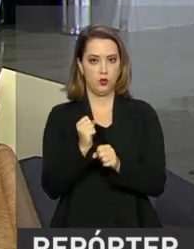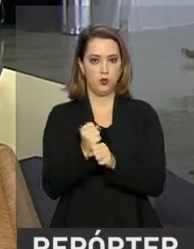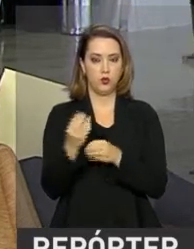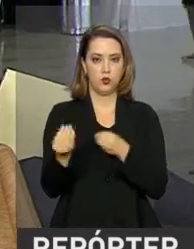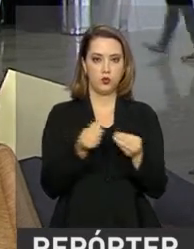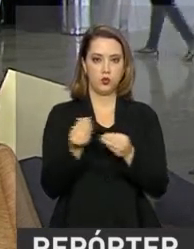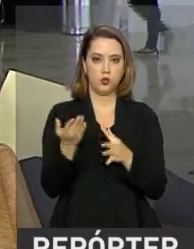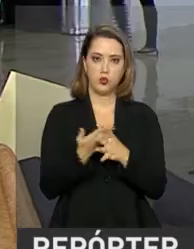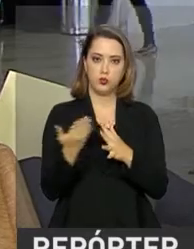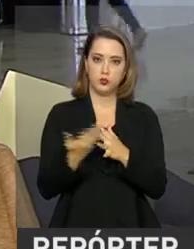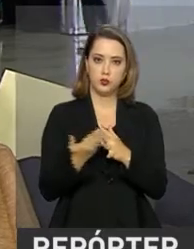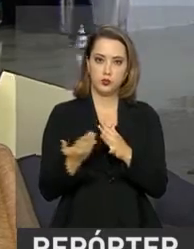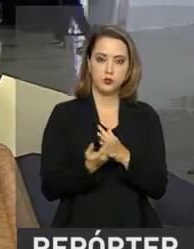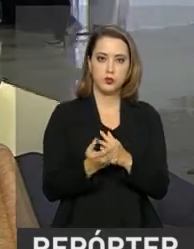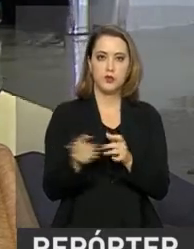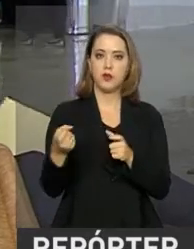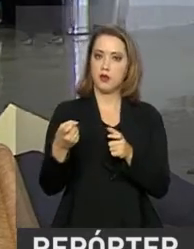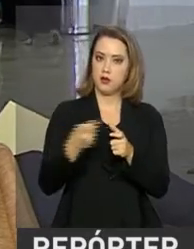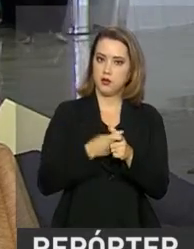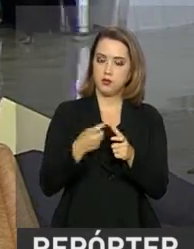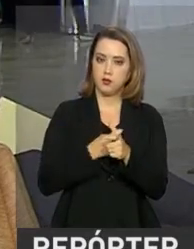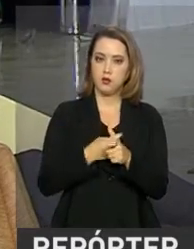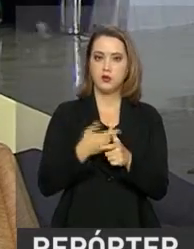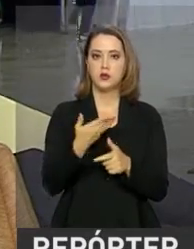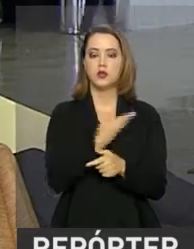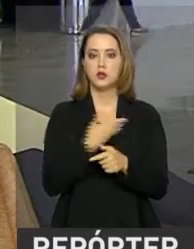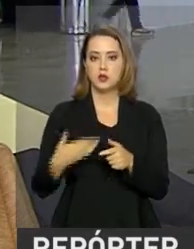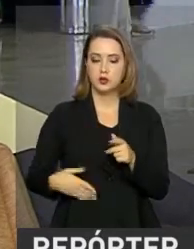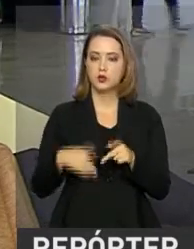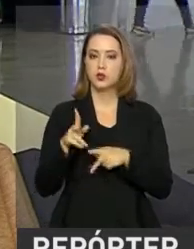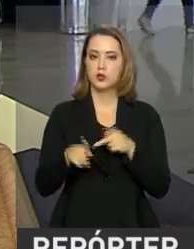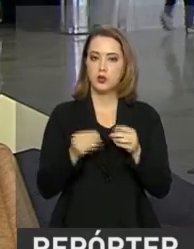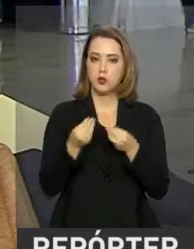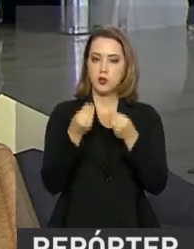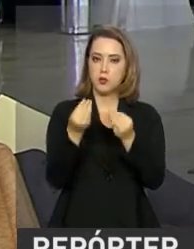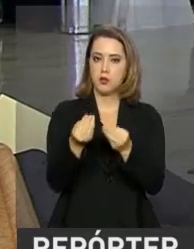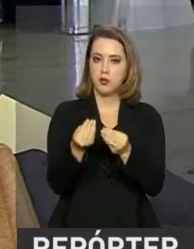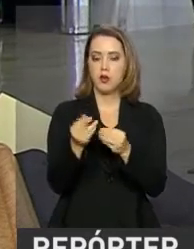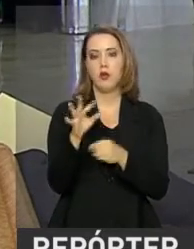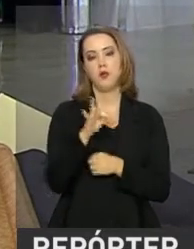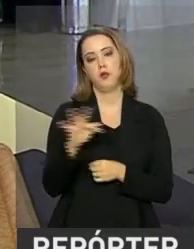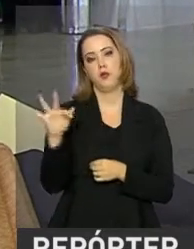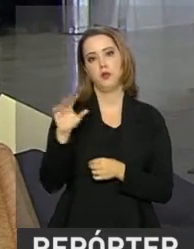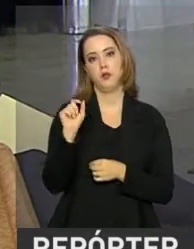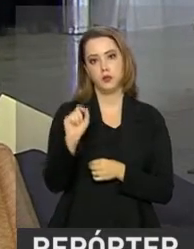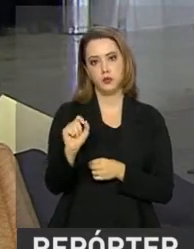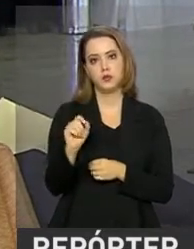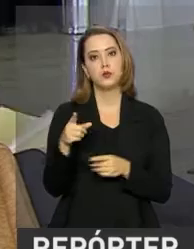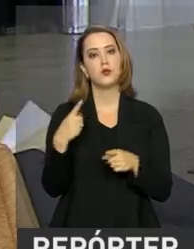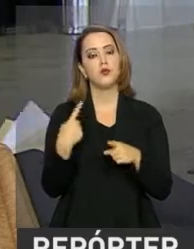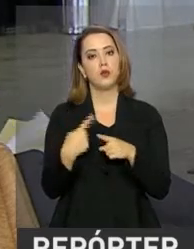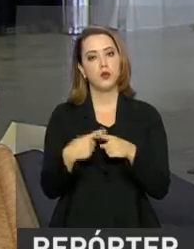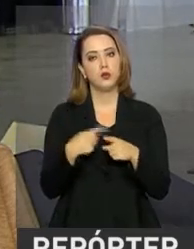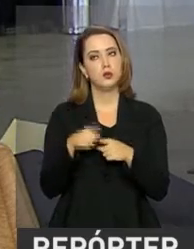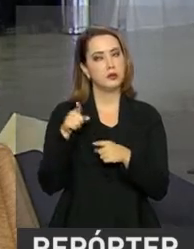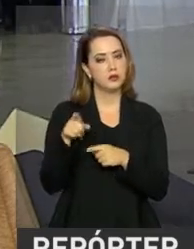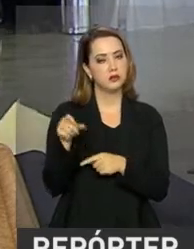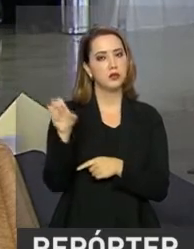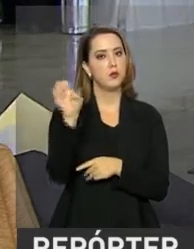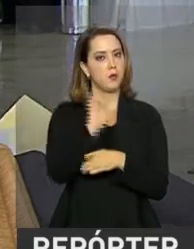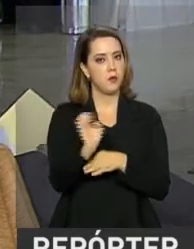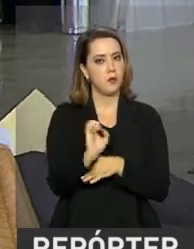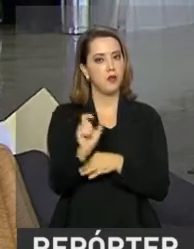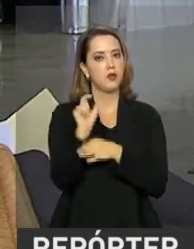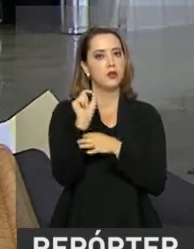da dívida pública que eles pagam para a união essas decisões provisórias permitiram que esses estados utilizassem